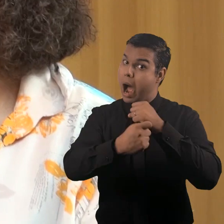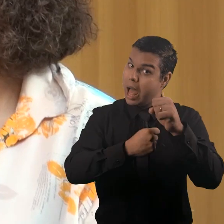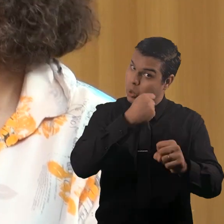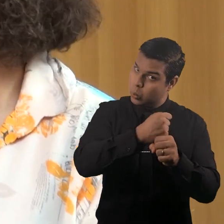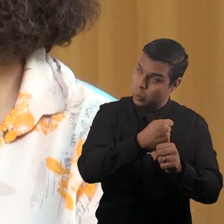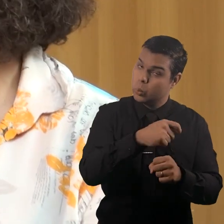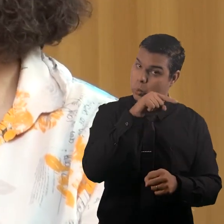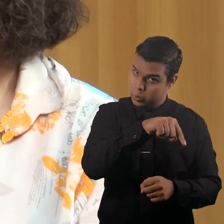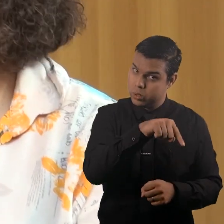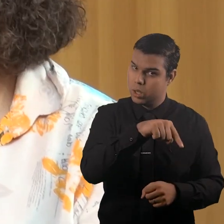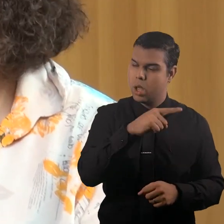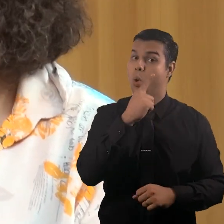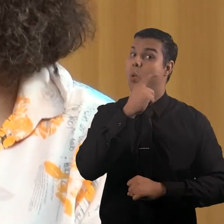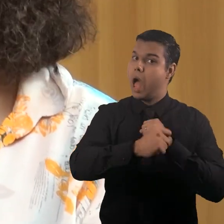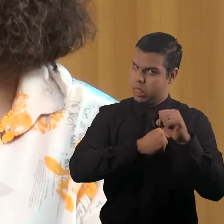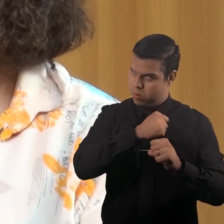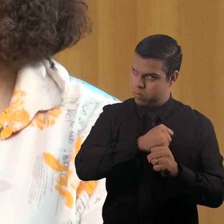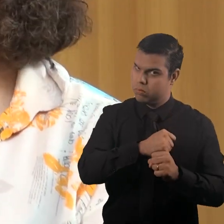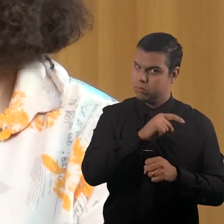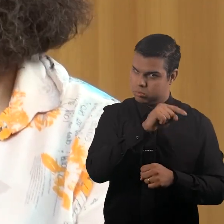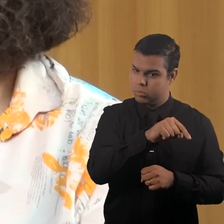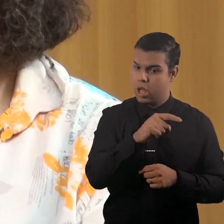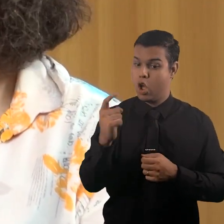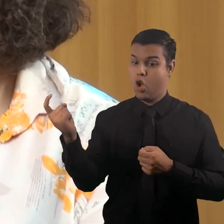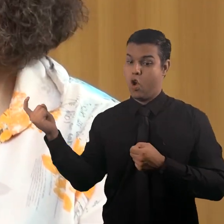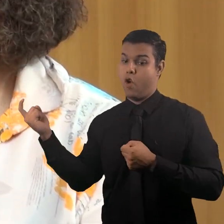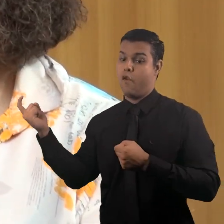na primeira, trabalhou 1 ano,